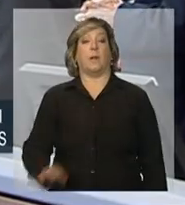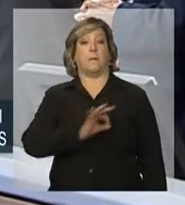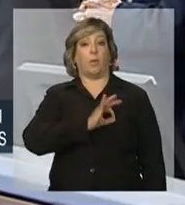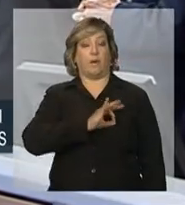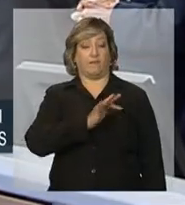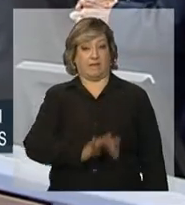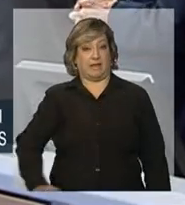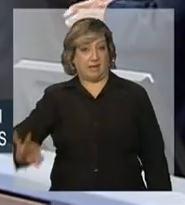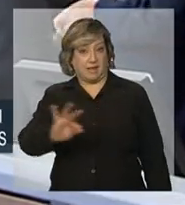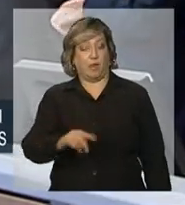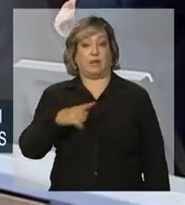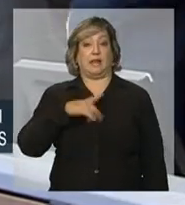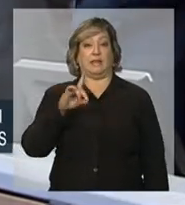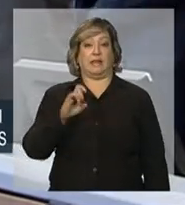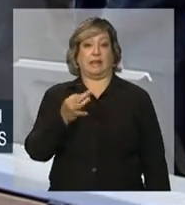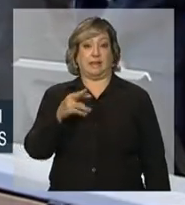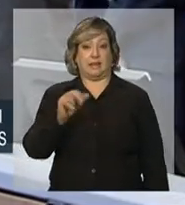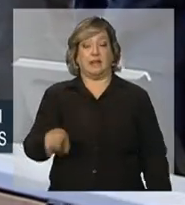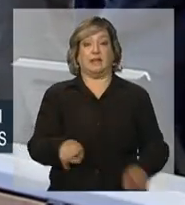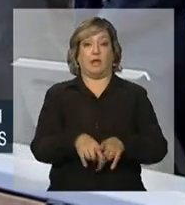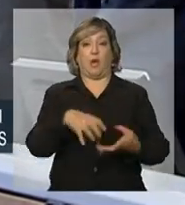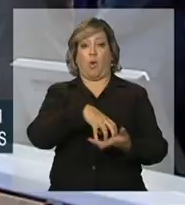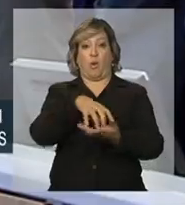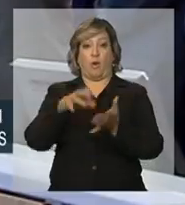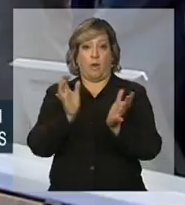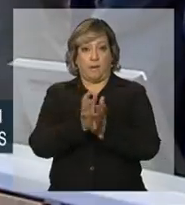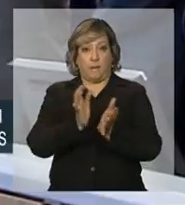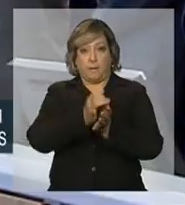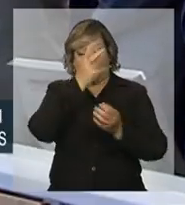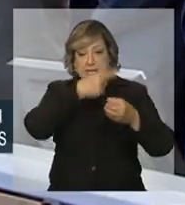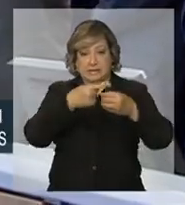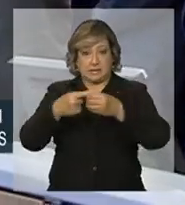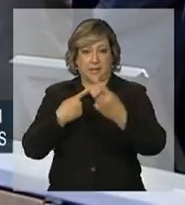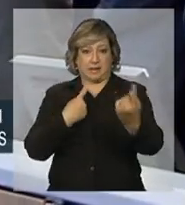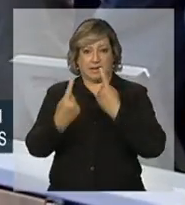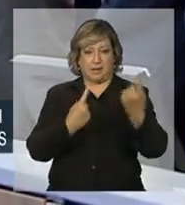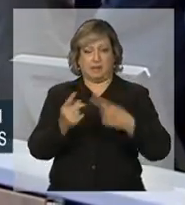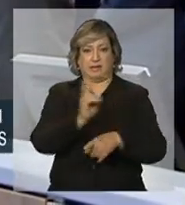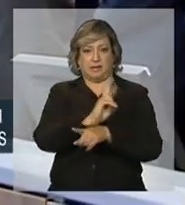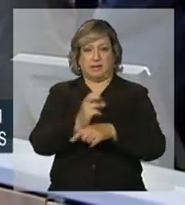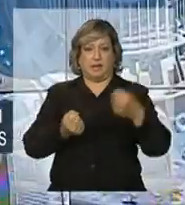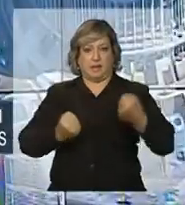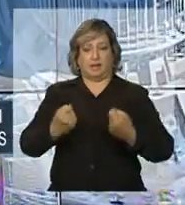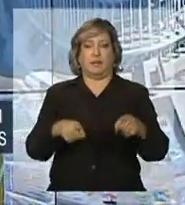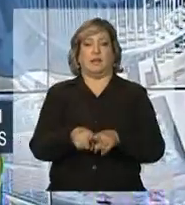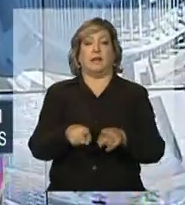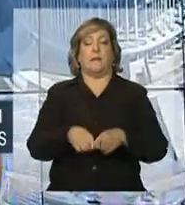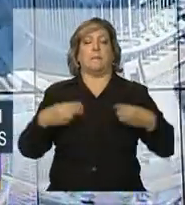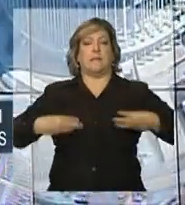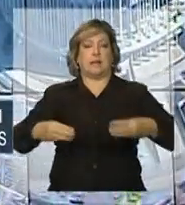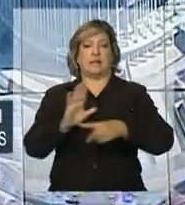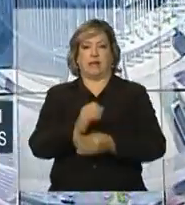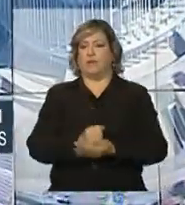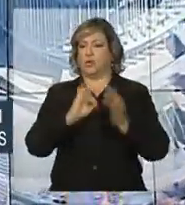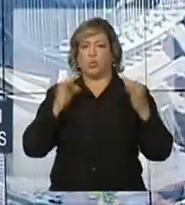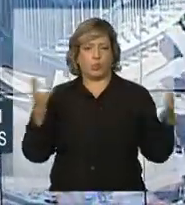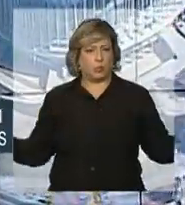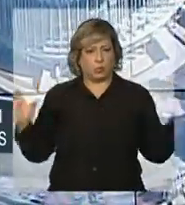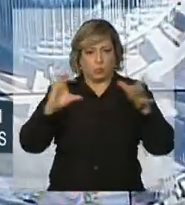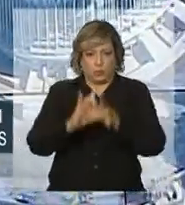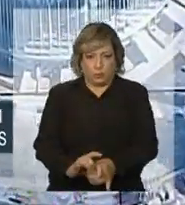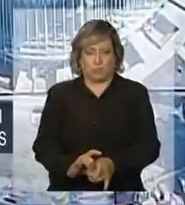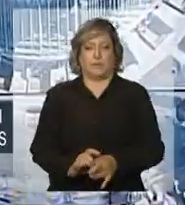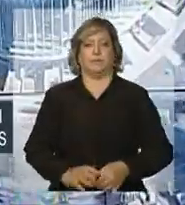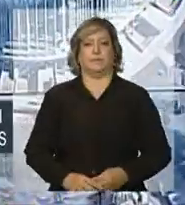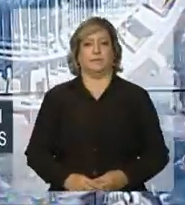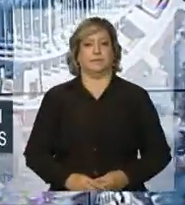Corpo de Bombeiros, DETRAN, órgãos municipais de trânsito, guardas municipais, Ministério da Defesa, Defesa Civil, todo mundo integrado. As forças